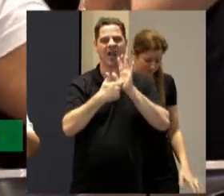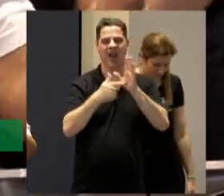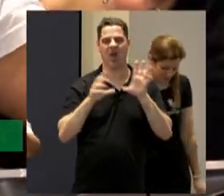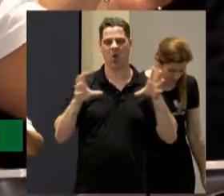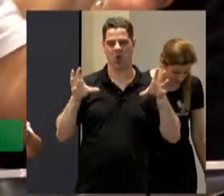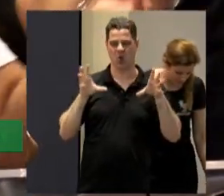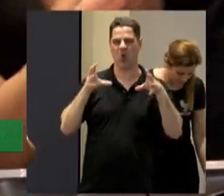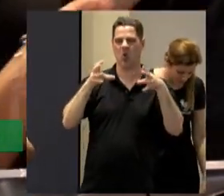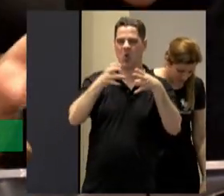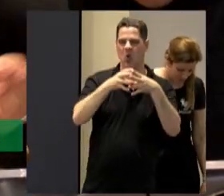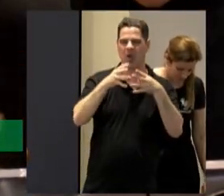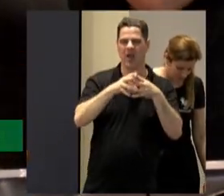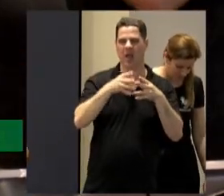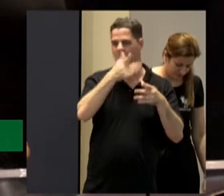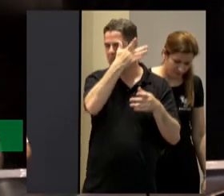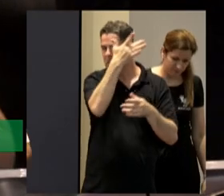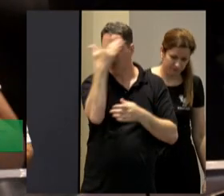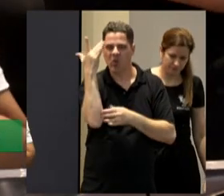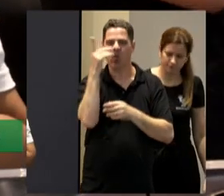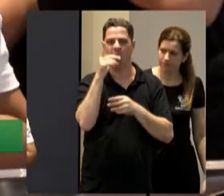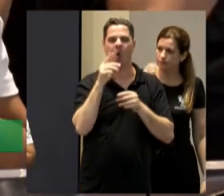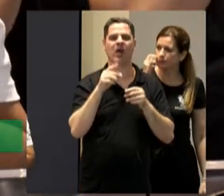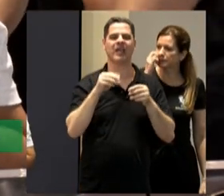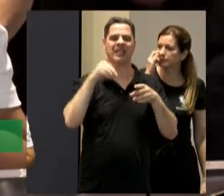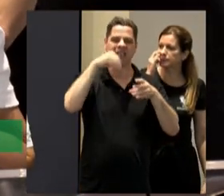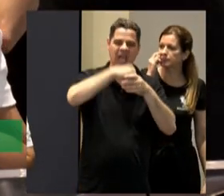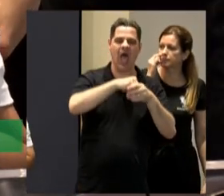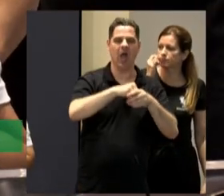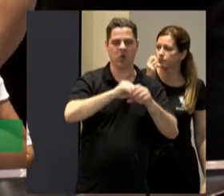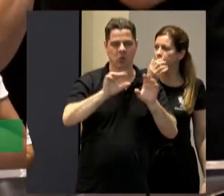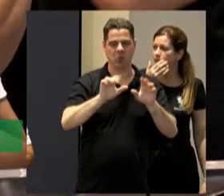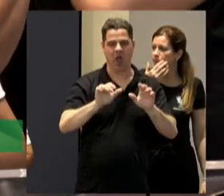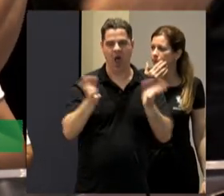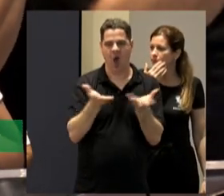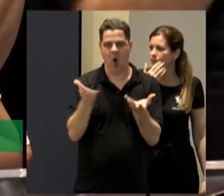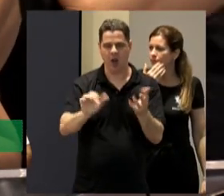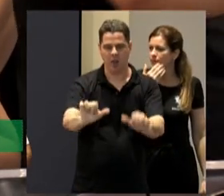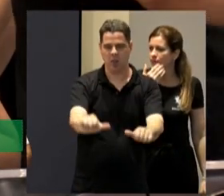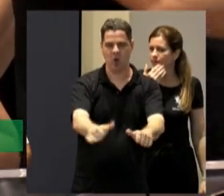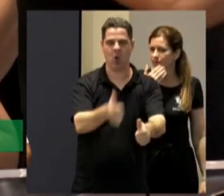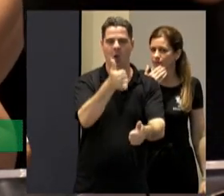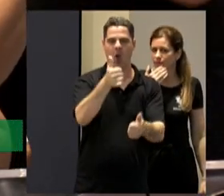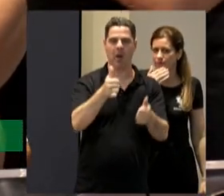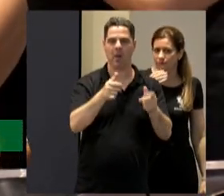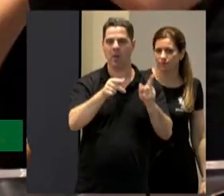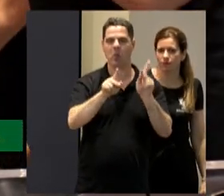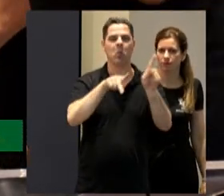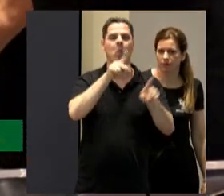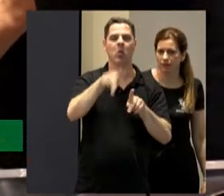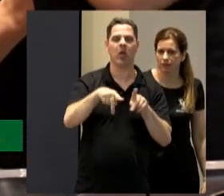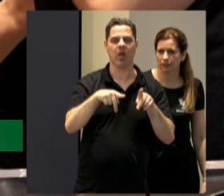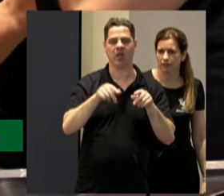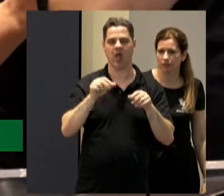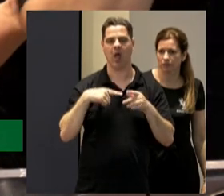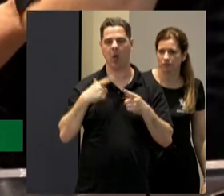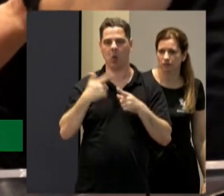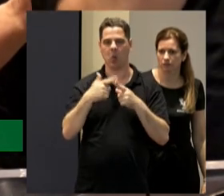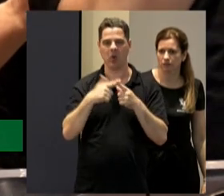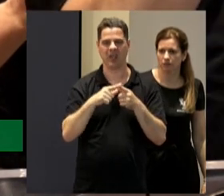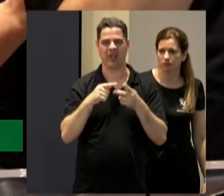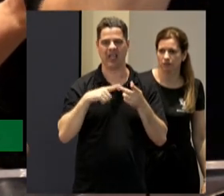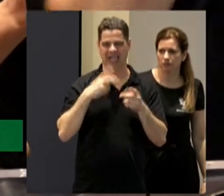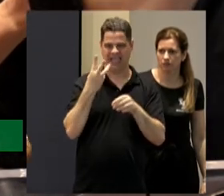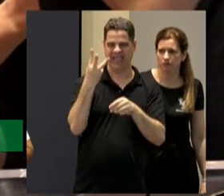aglutinar e recuperar pessoas em rede. Nós melhoramos em parte. Nós tivemos um recuo nos